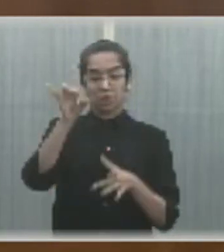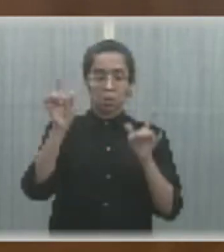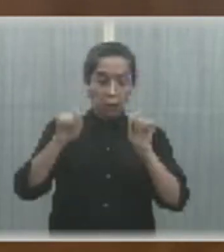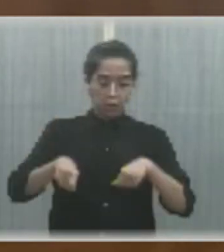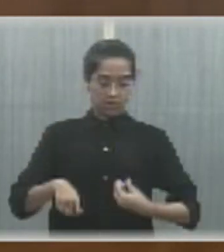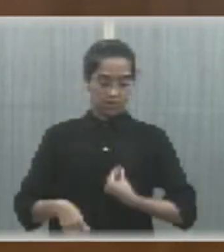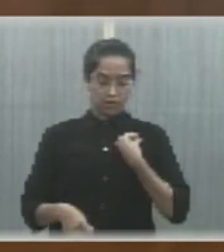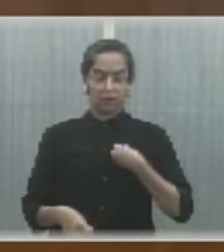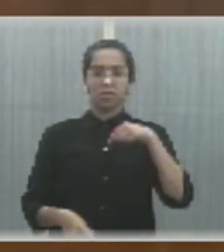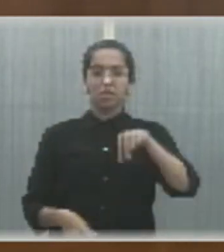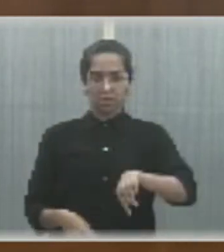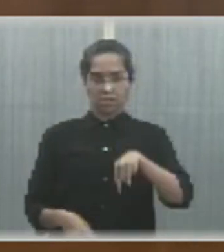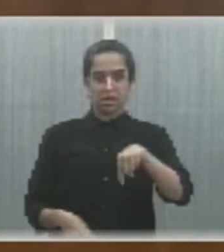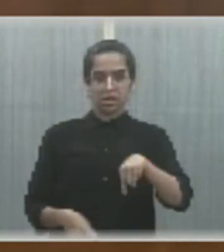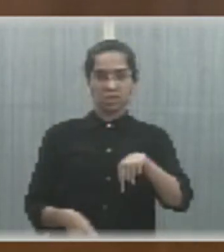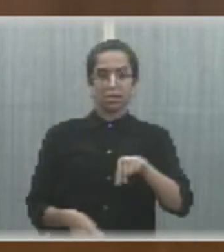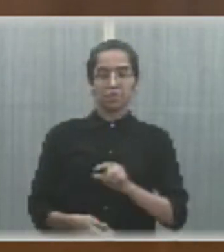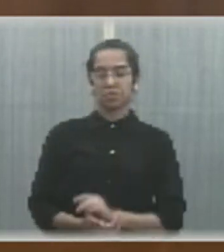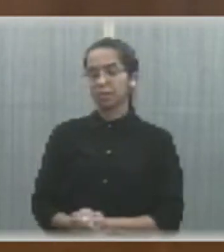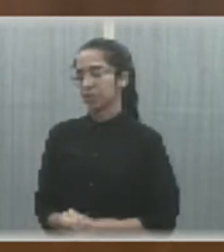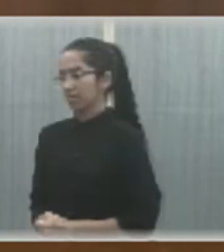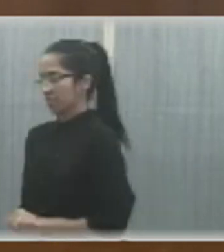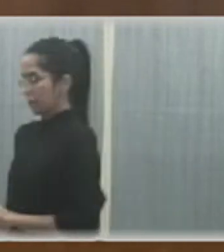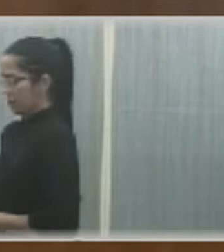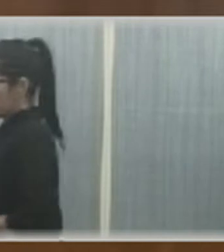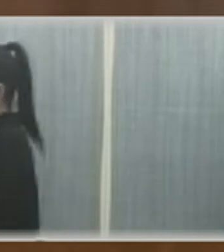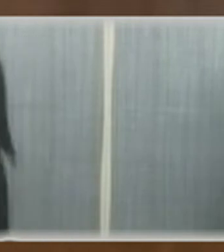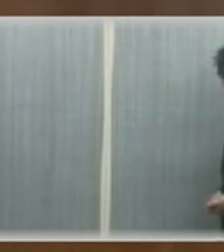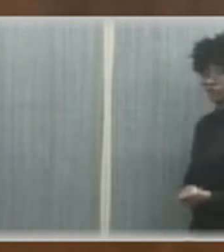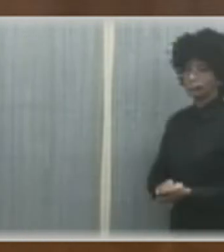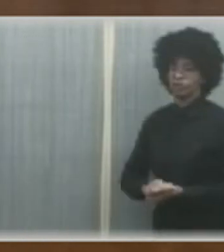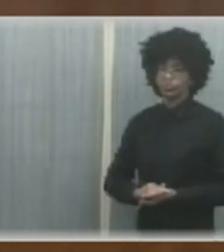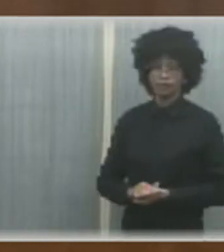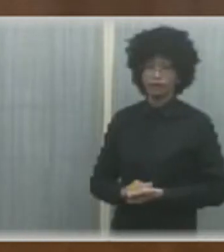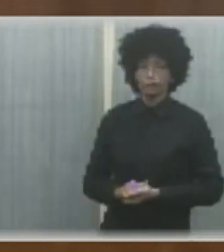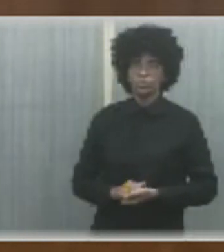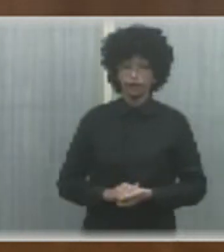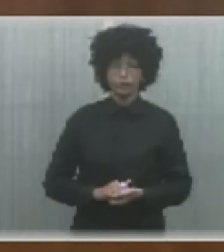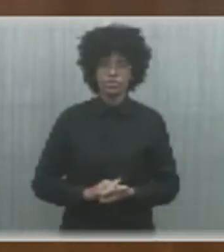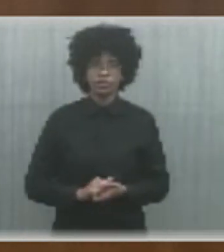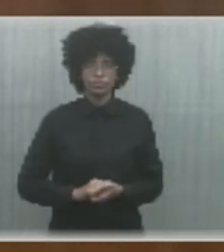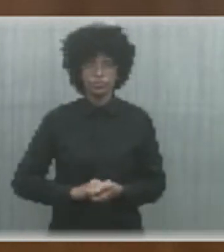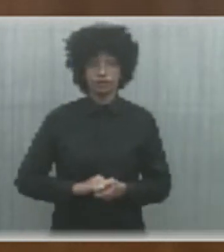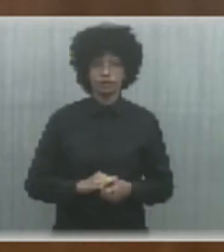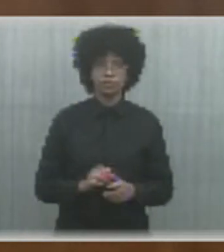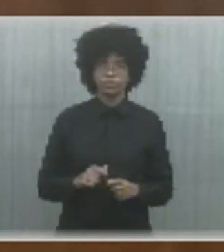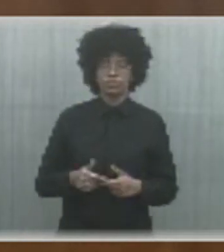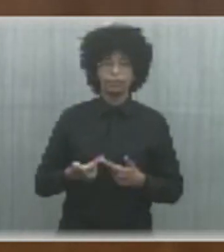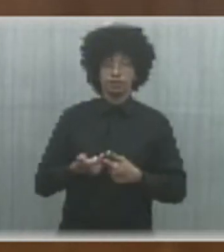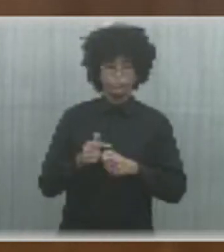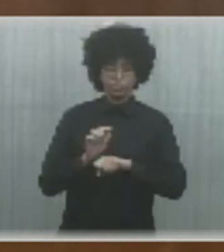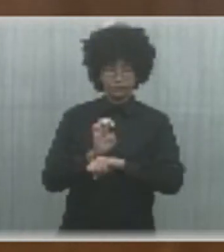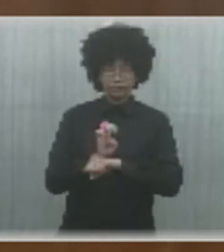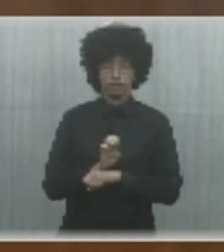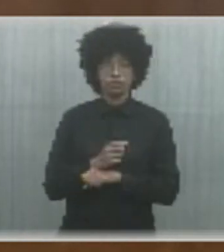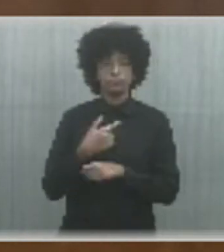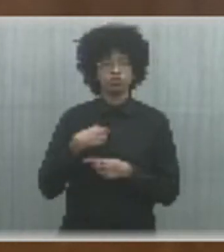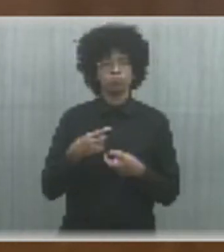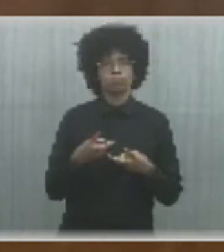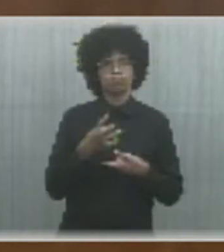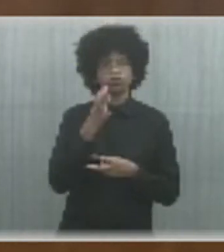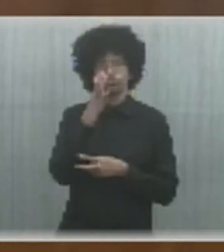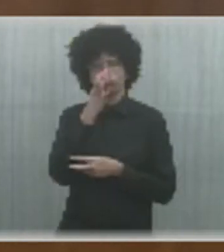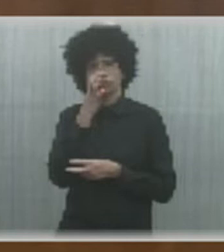aqui, mas, andando pelas ruas da nossa cidade, do nosso estado, temos observado